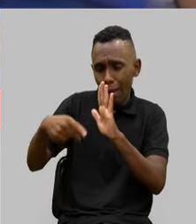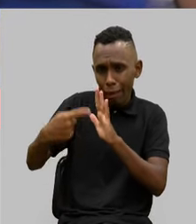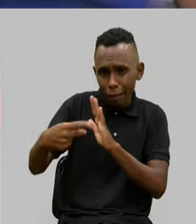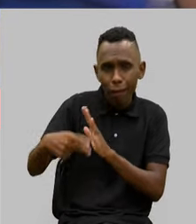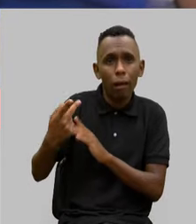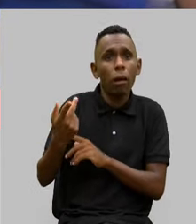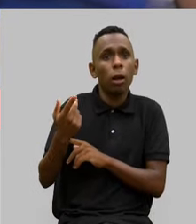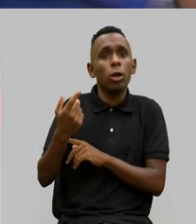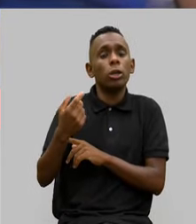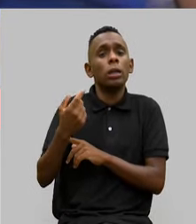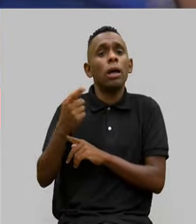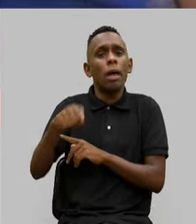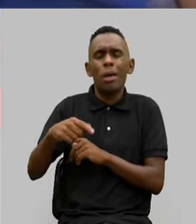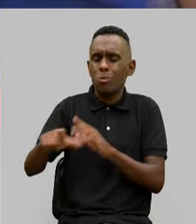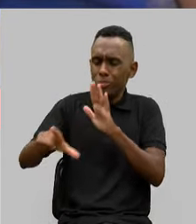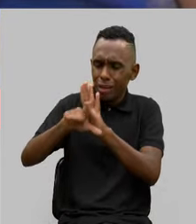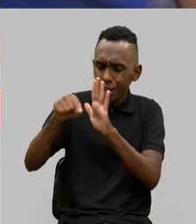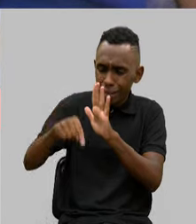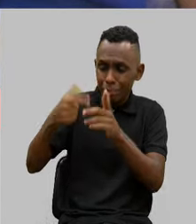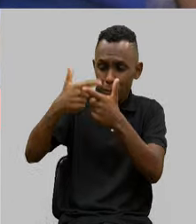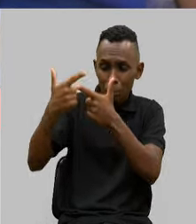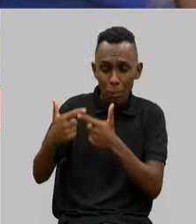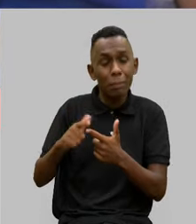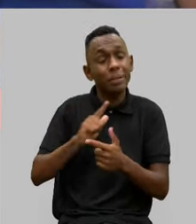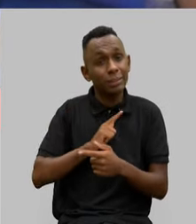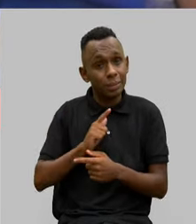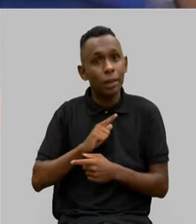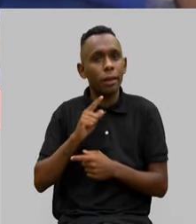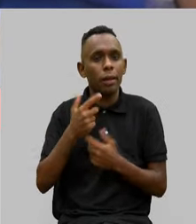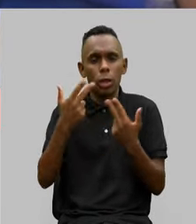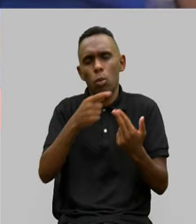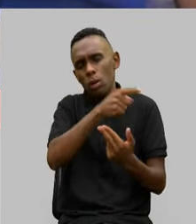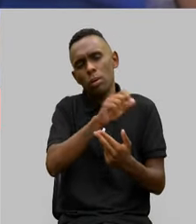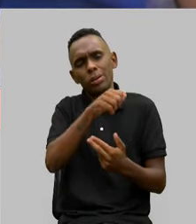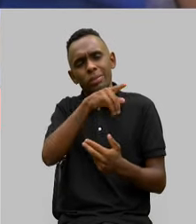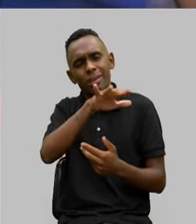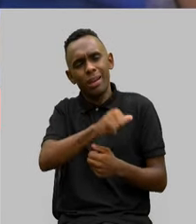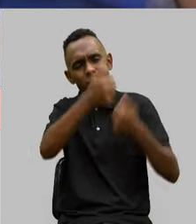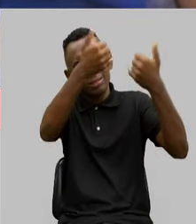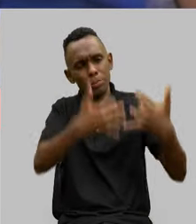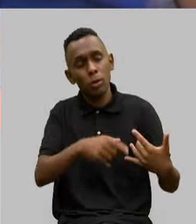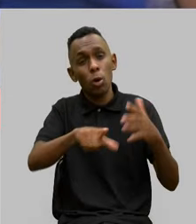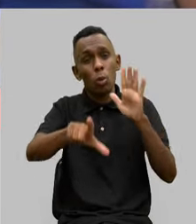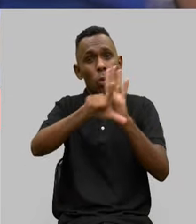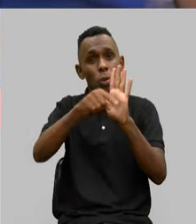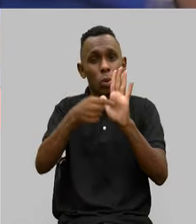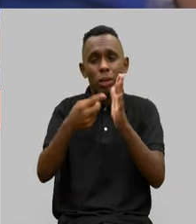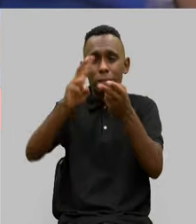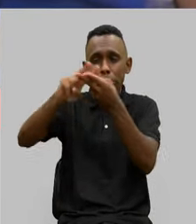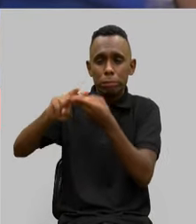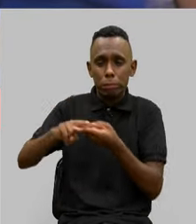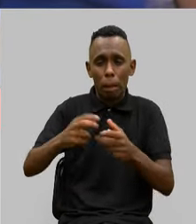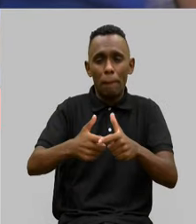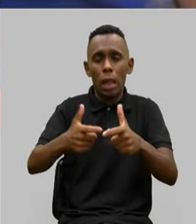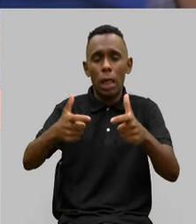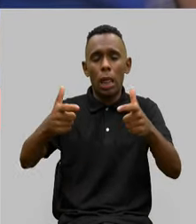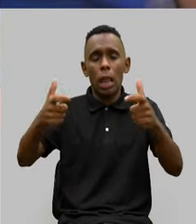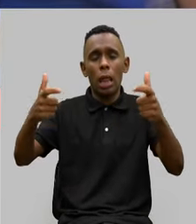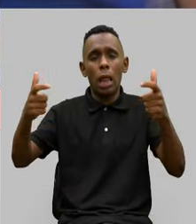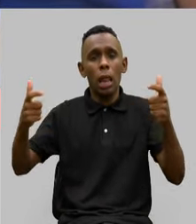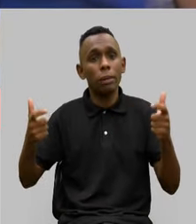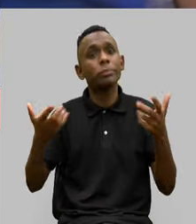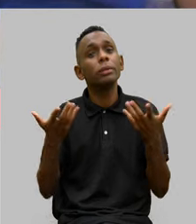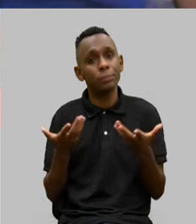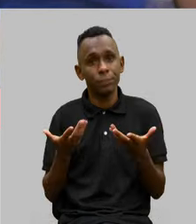11343 é uma lei extremamente problemática como Andreia de Jesus colocou uma lei que tá gerando encarceramento em massa eh